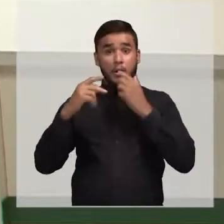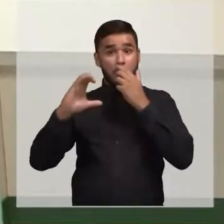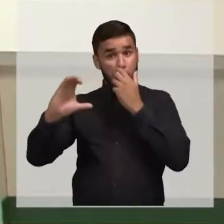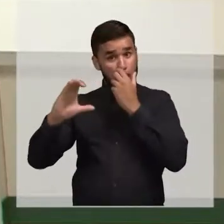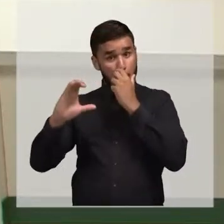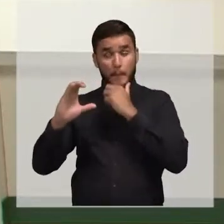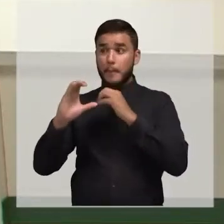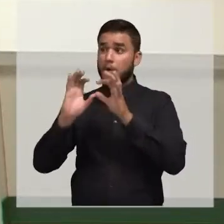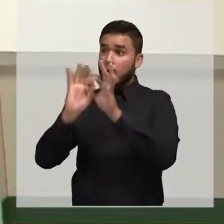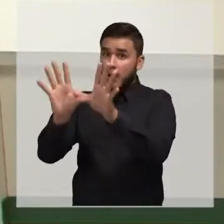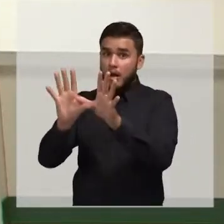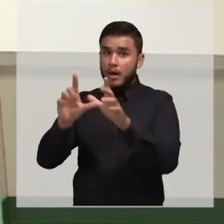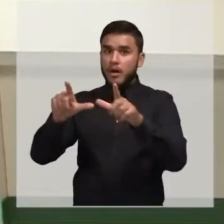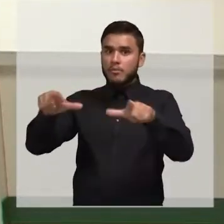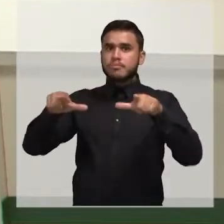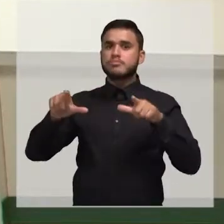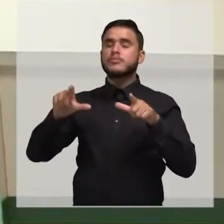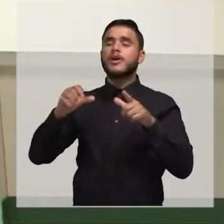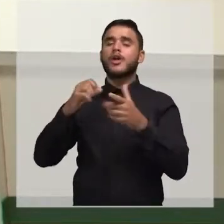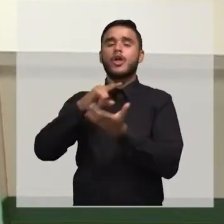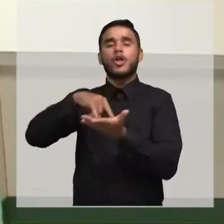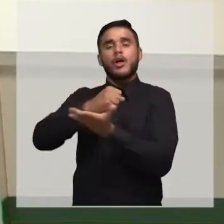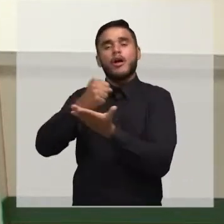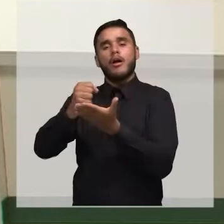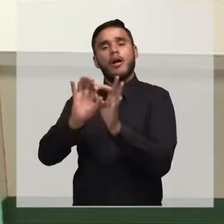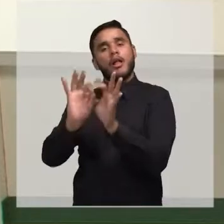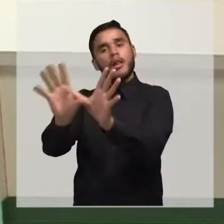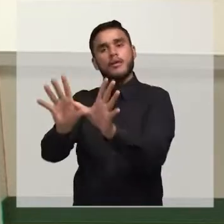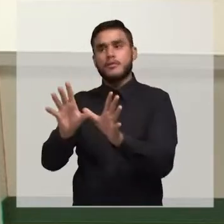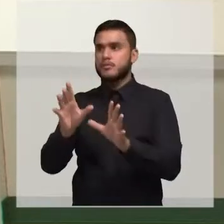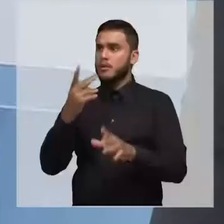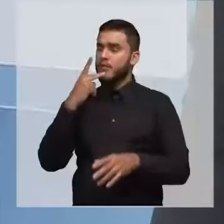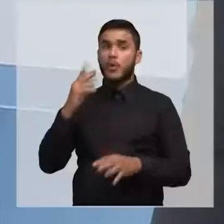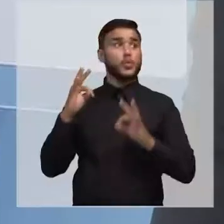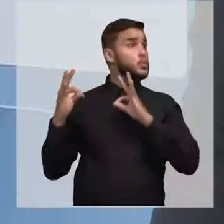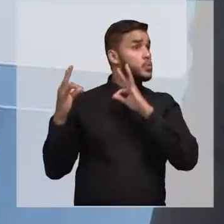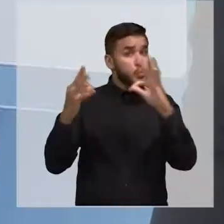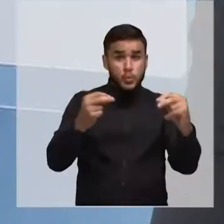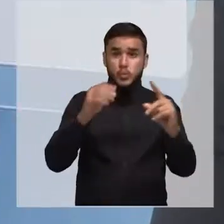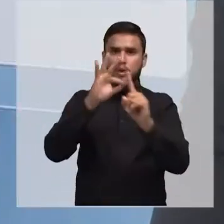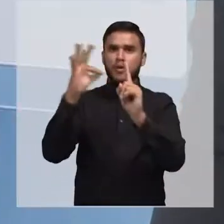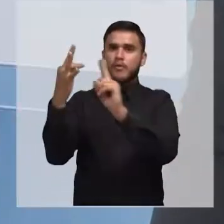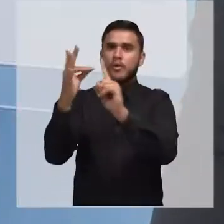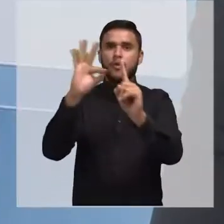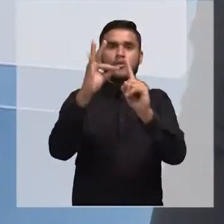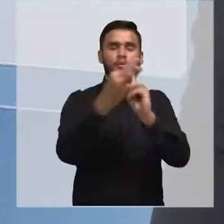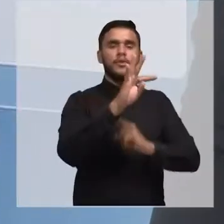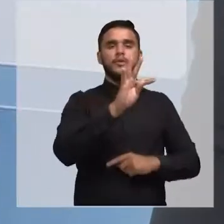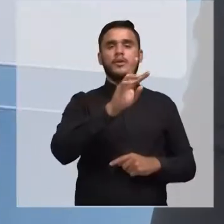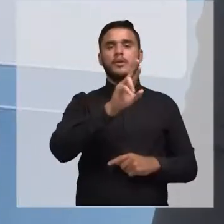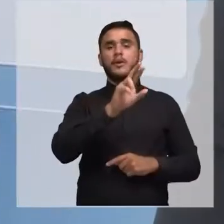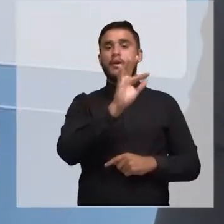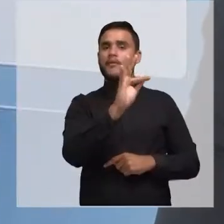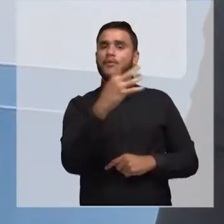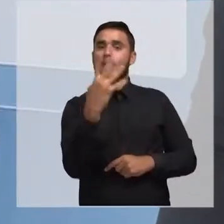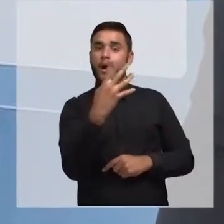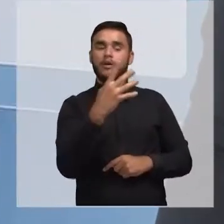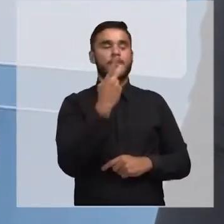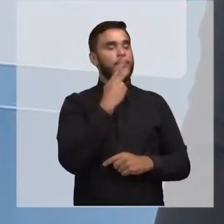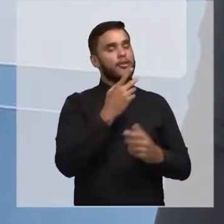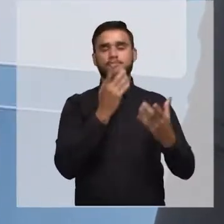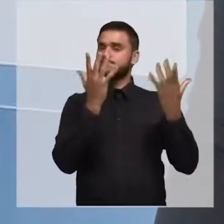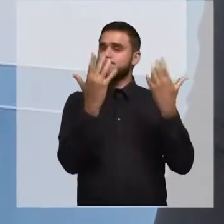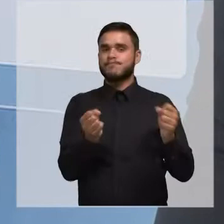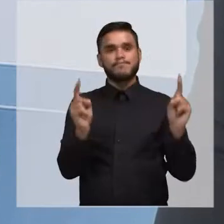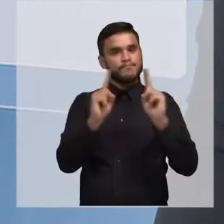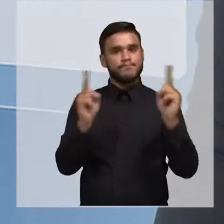habeas corpus ao presidente Lula. Além da condenação do TRF4, teve vários recursos dele